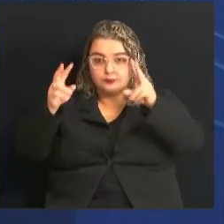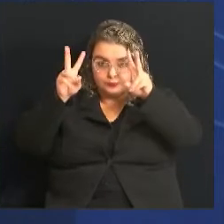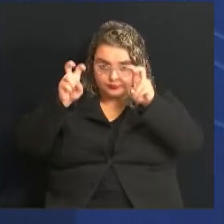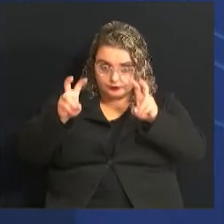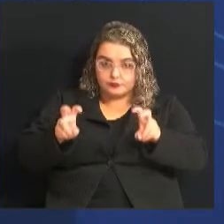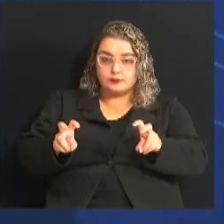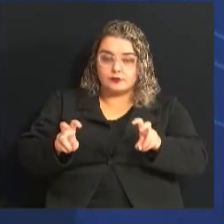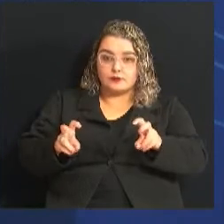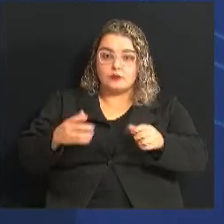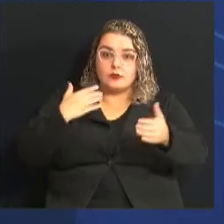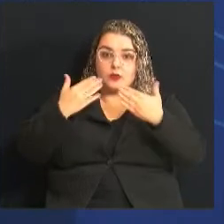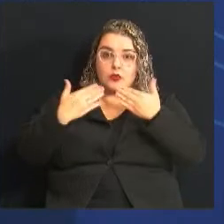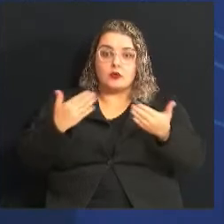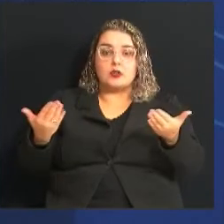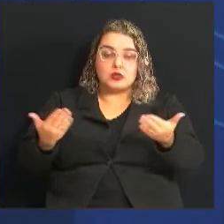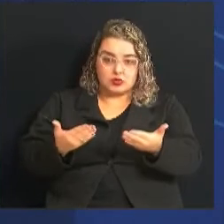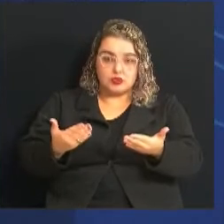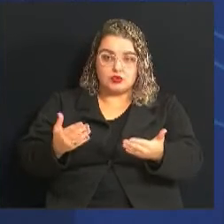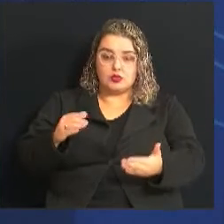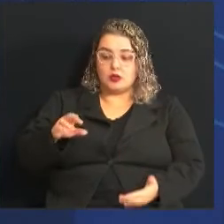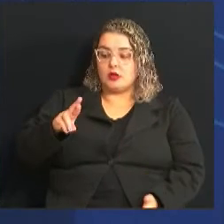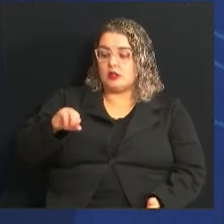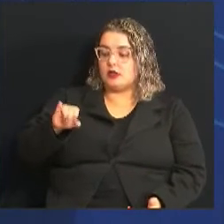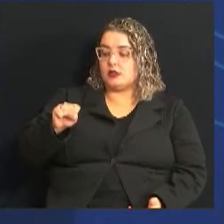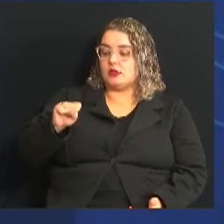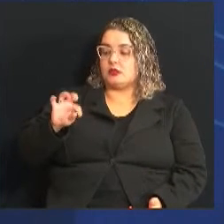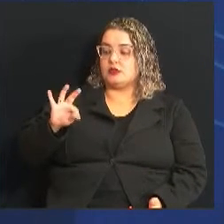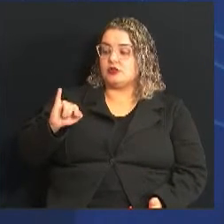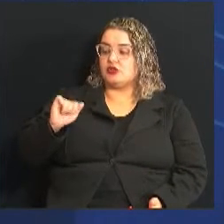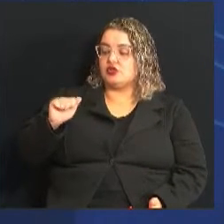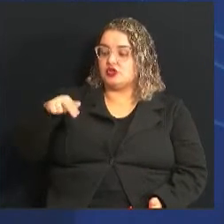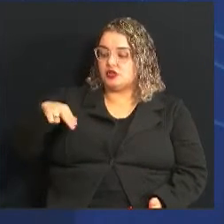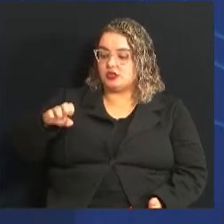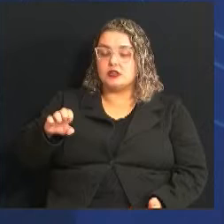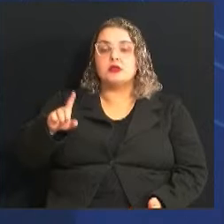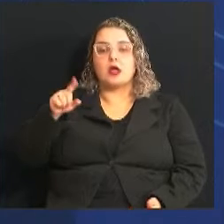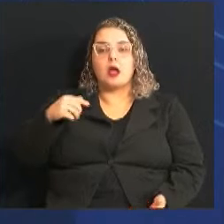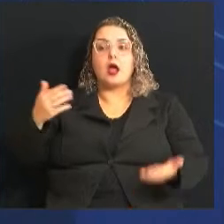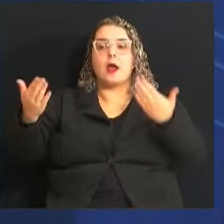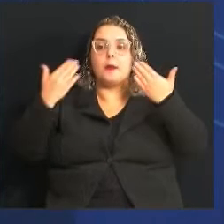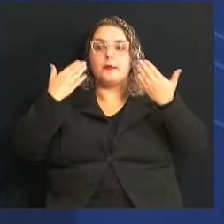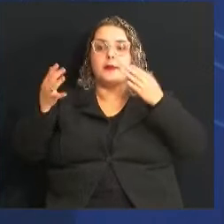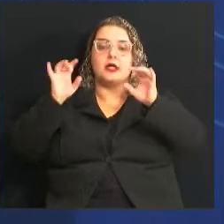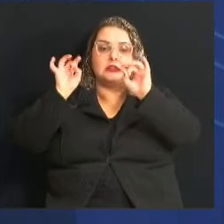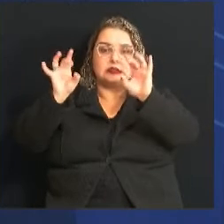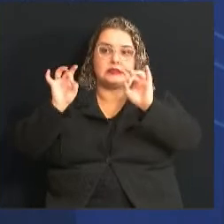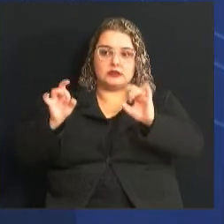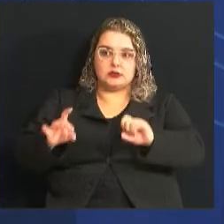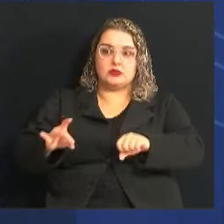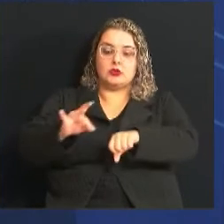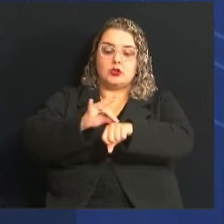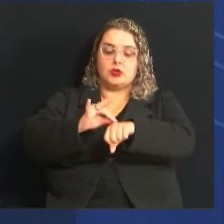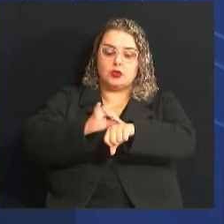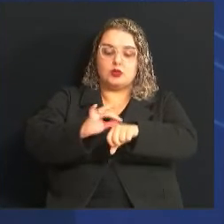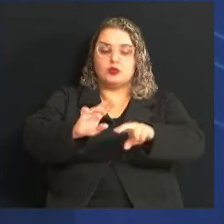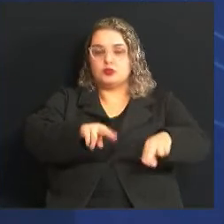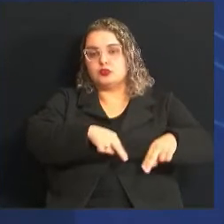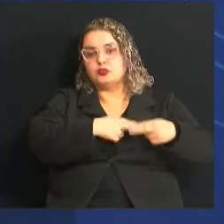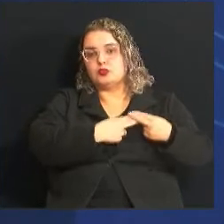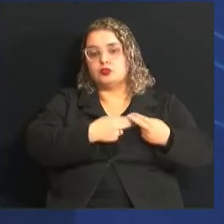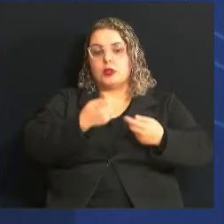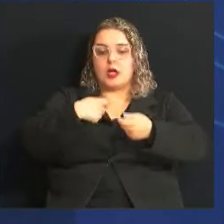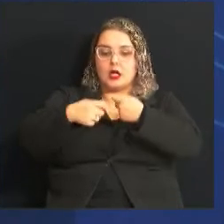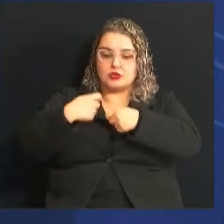eu converso agora com a Cristiane Assunção, ela que é psicóloga, especialista em luto,